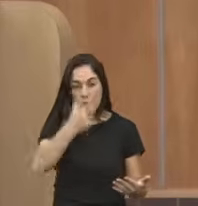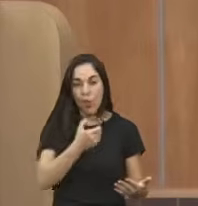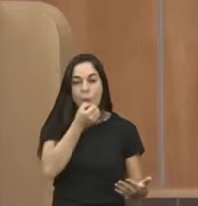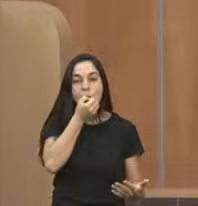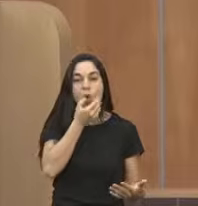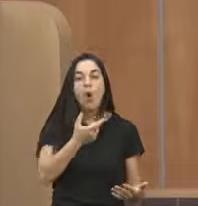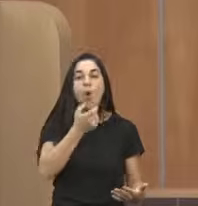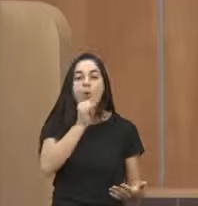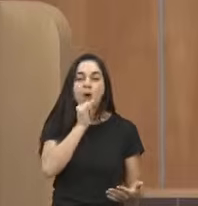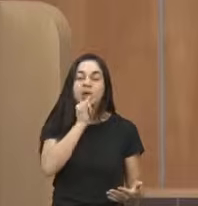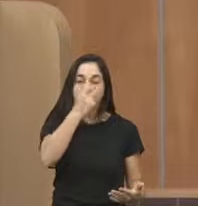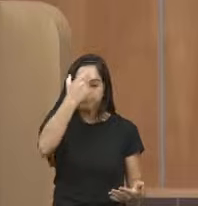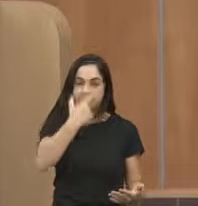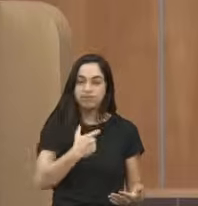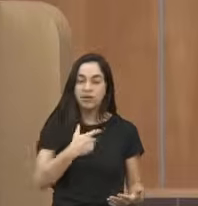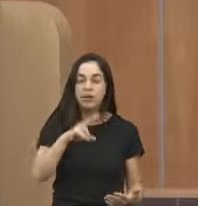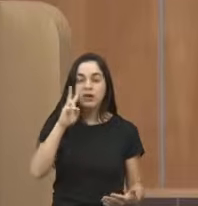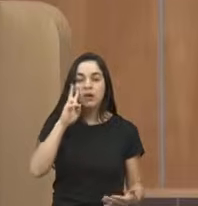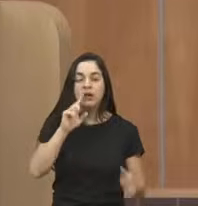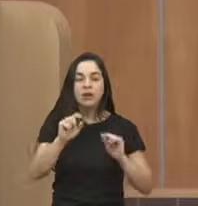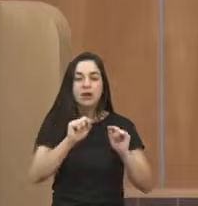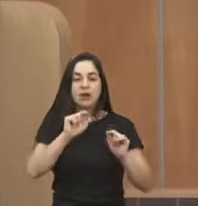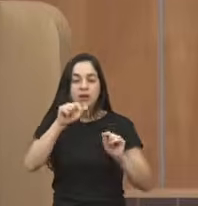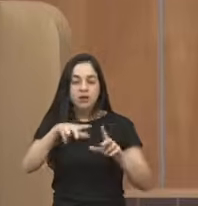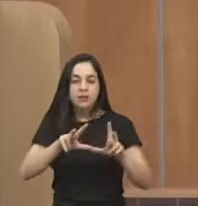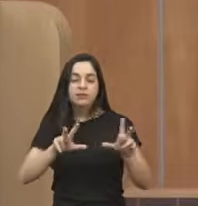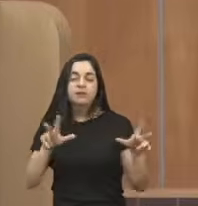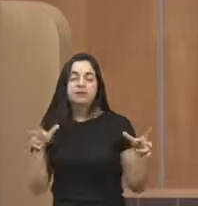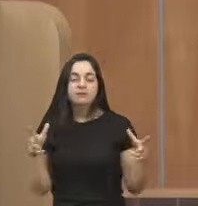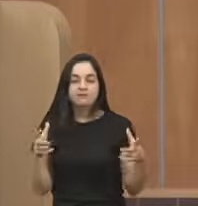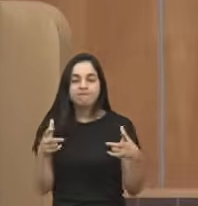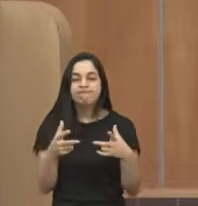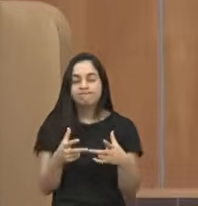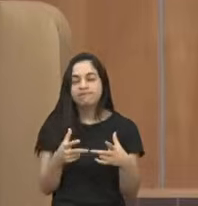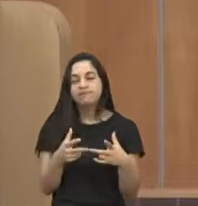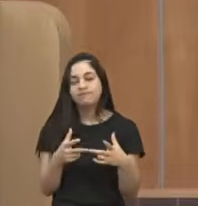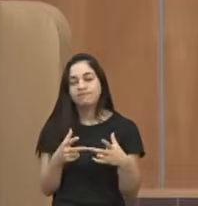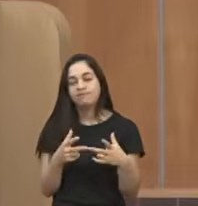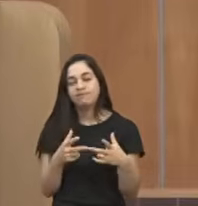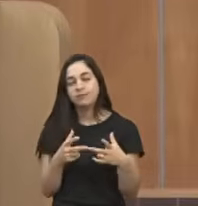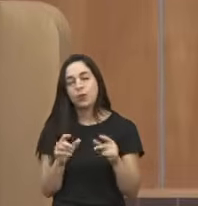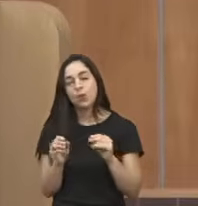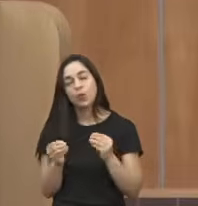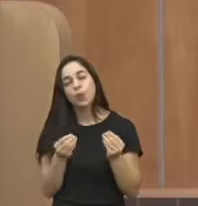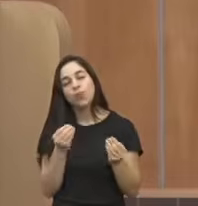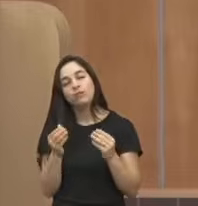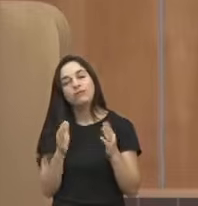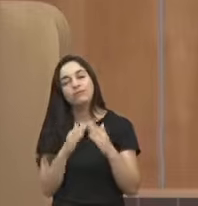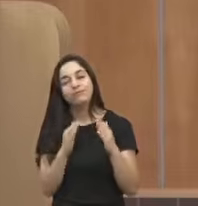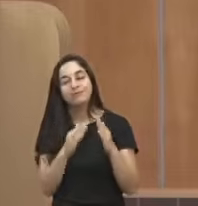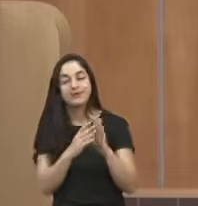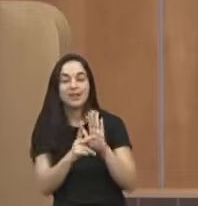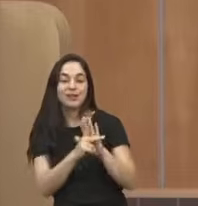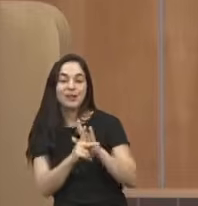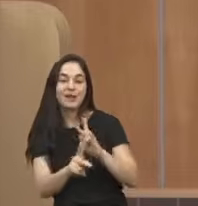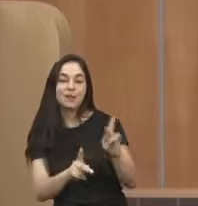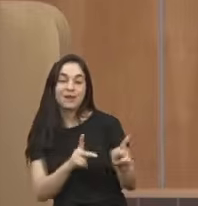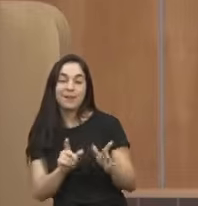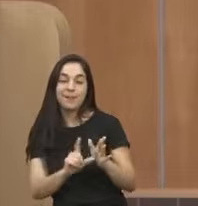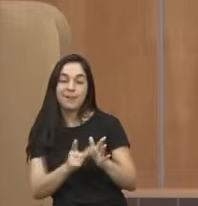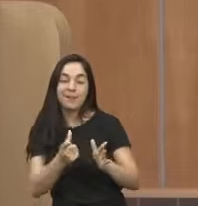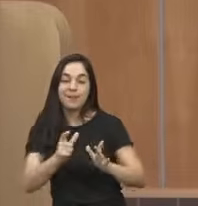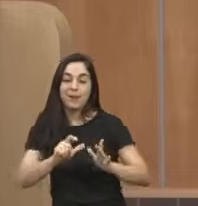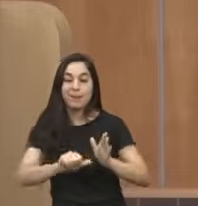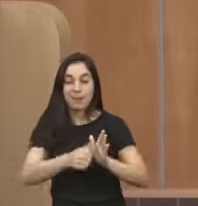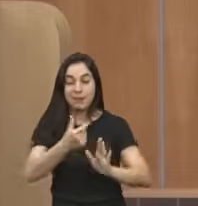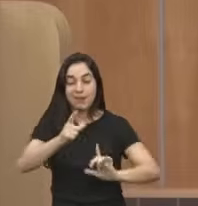exemplo, eu vejo que a Câmara, que é a casa do povo, que tem a primeira televisão em canal